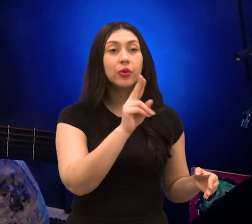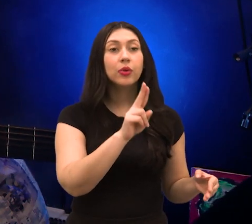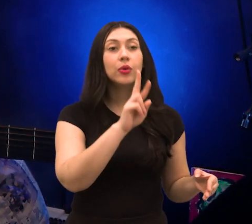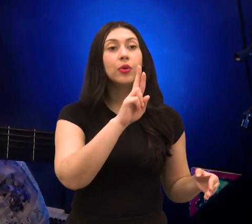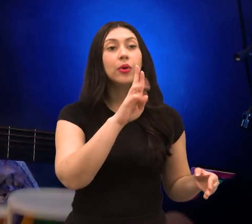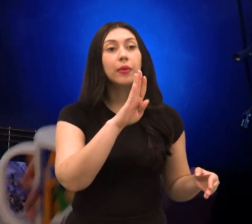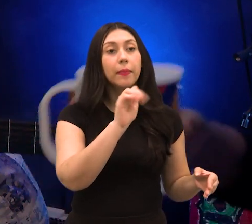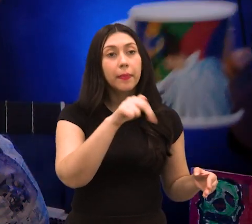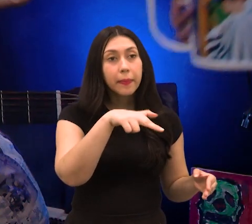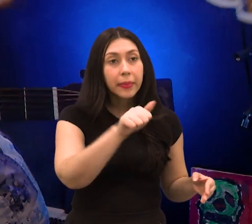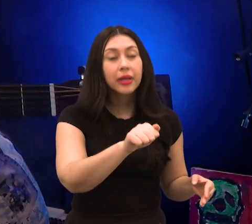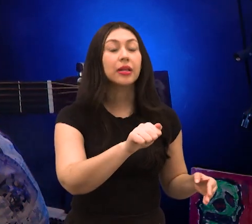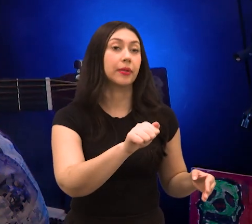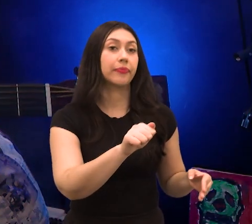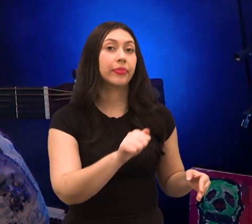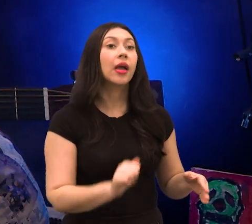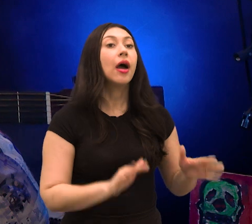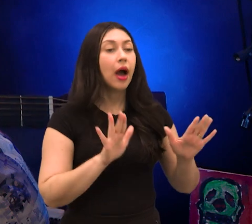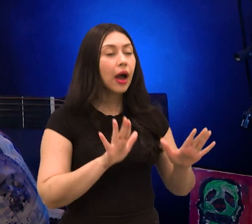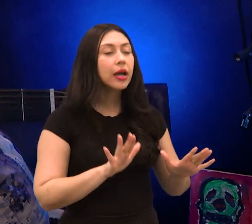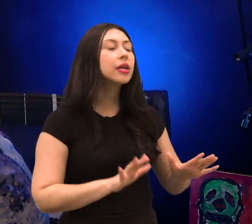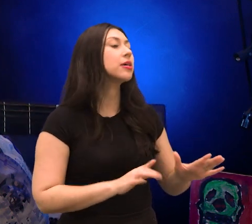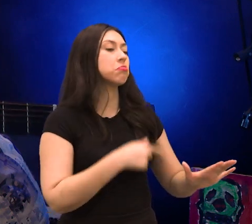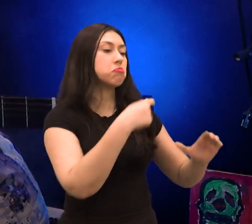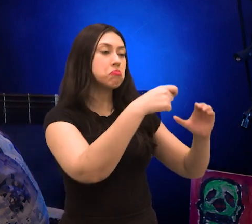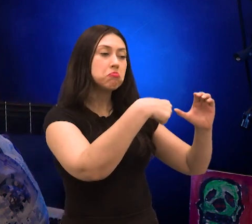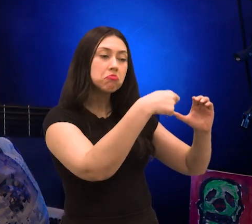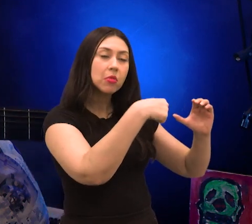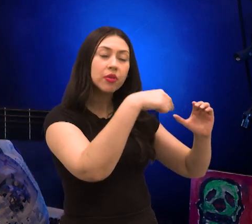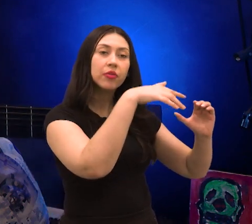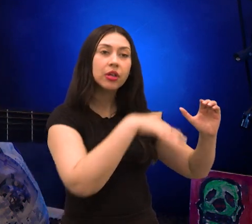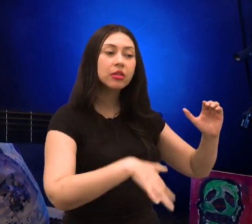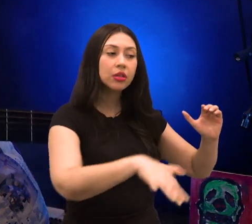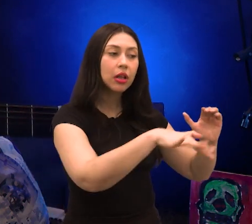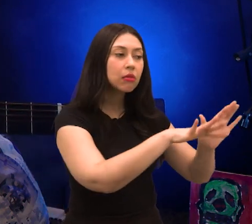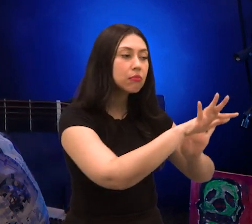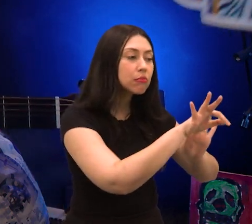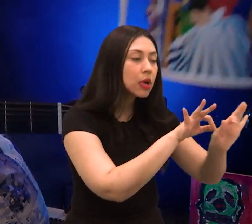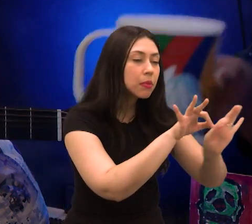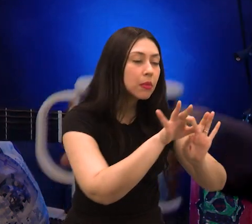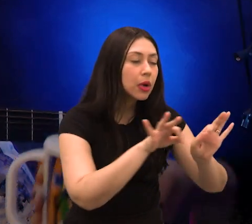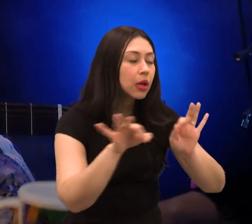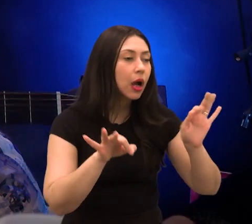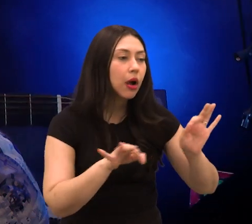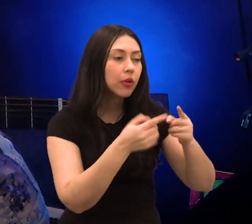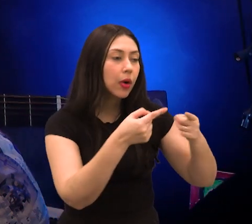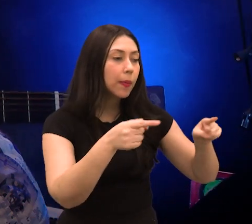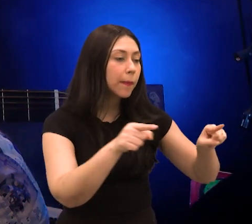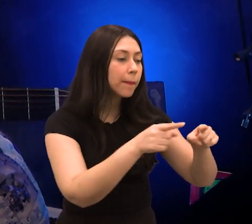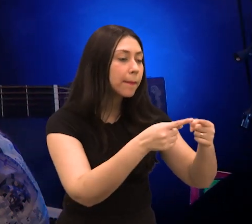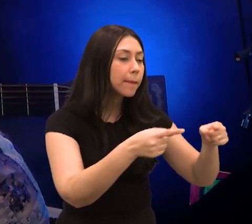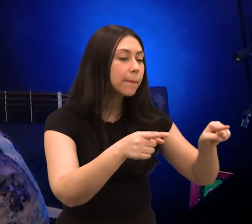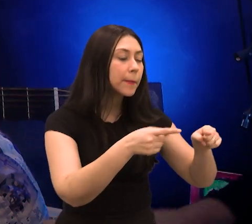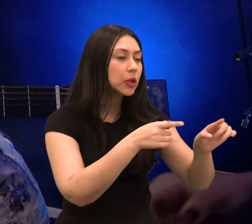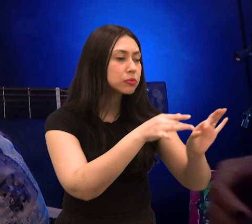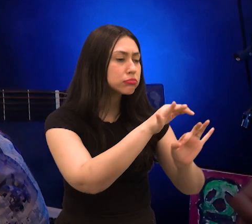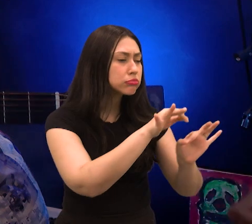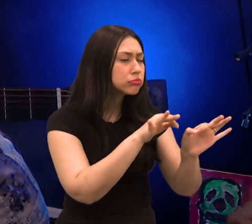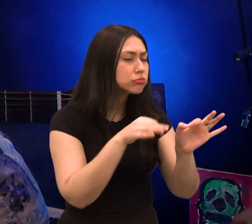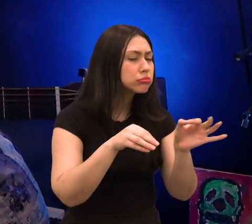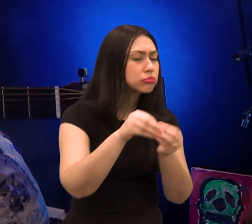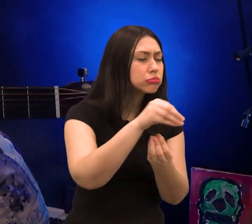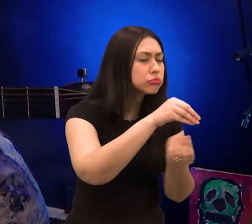estúdio de 8 canais, onde a gente tinha que gravar todos os 8 canais, depois definia até ali o que tinha de mixagem, jogava, e